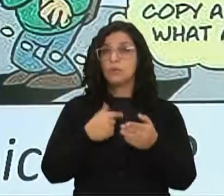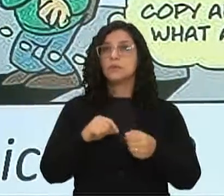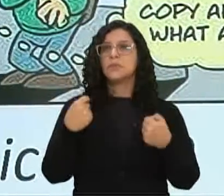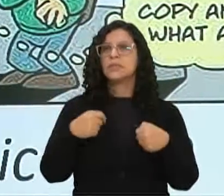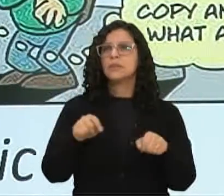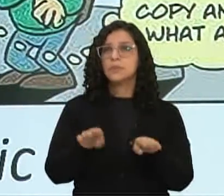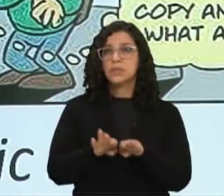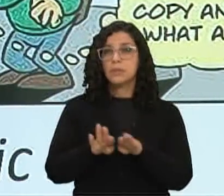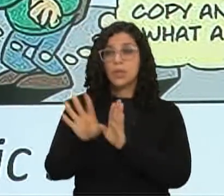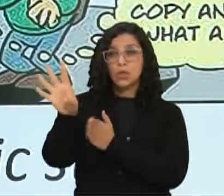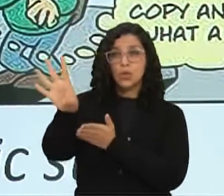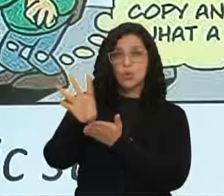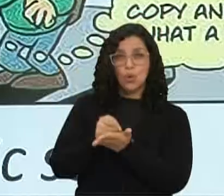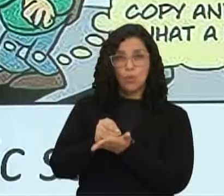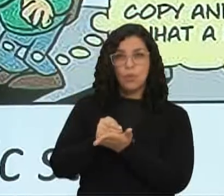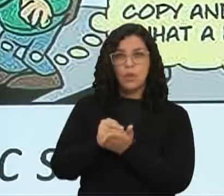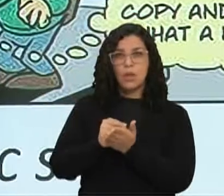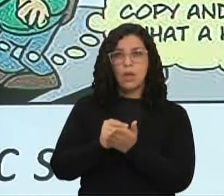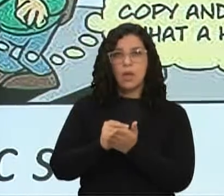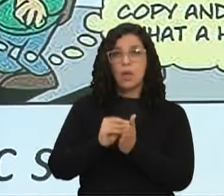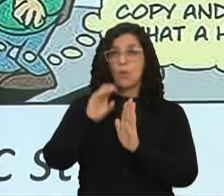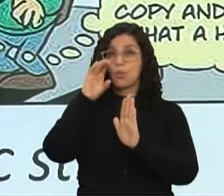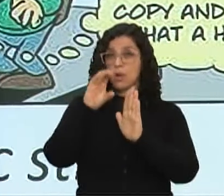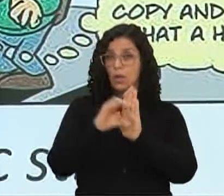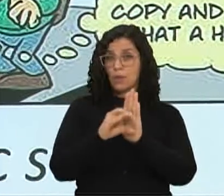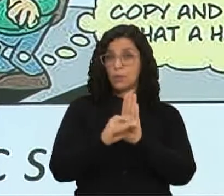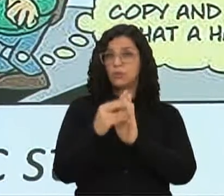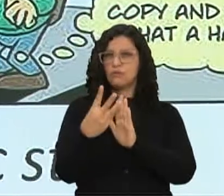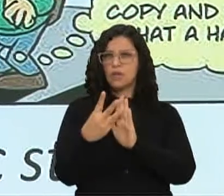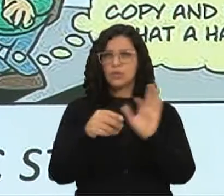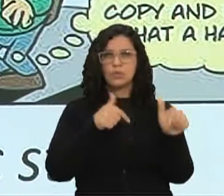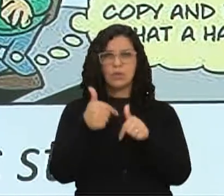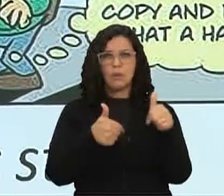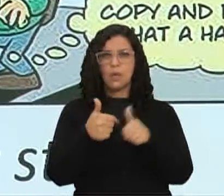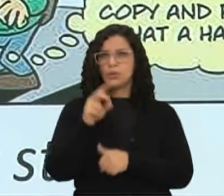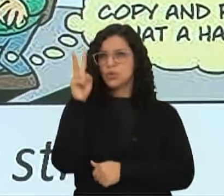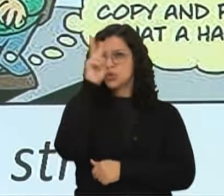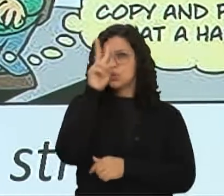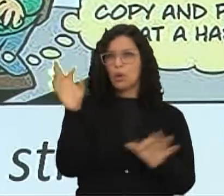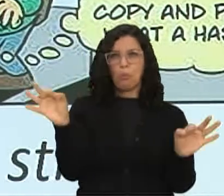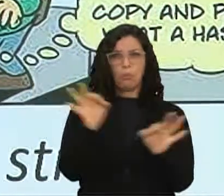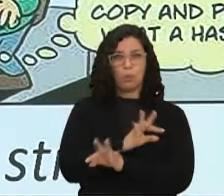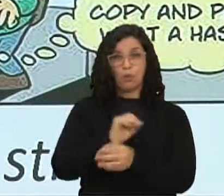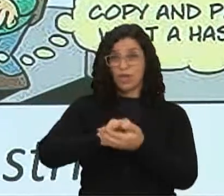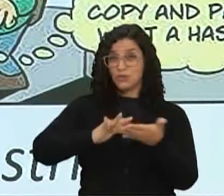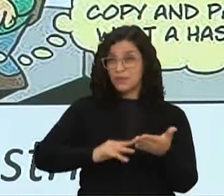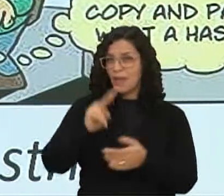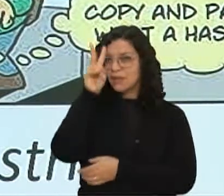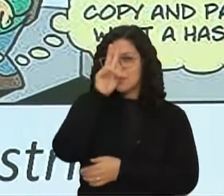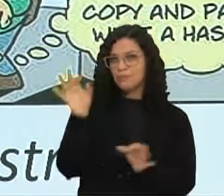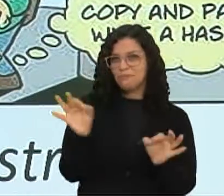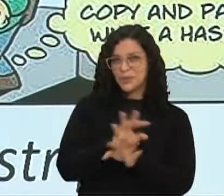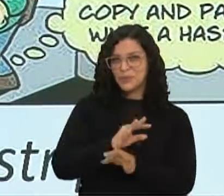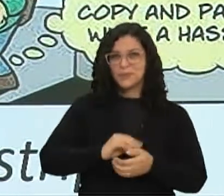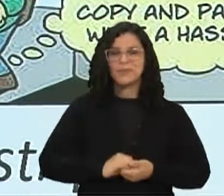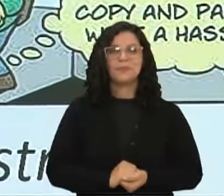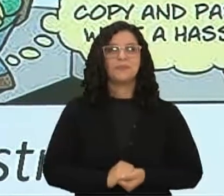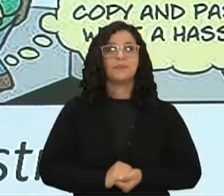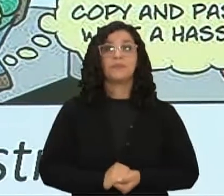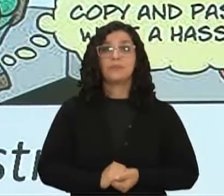que copiar o capítulo 3 e meu trabalho de história está pronto. No segundo